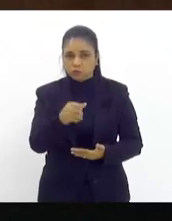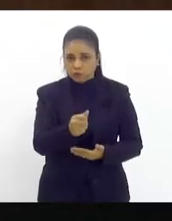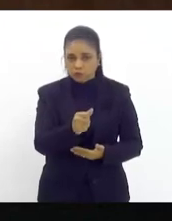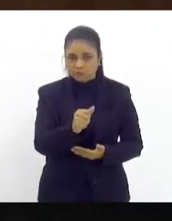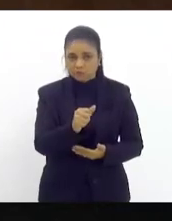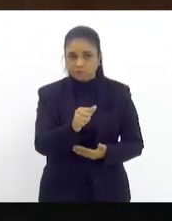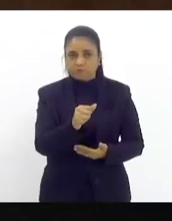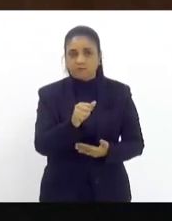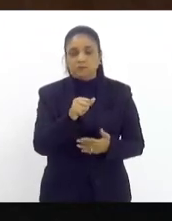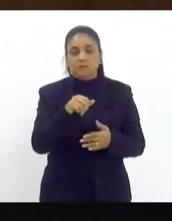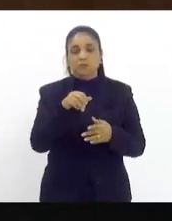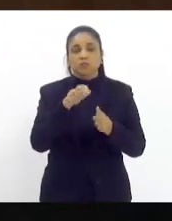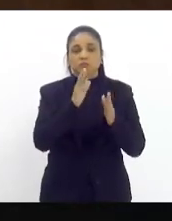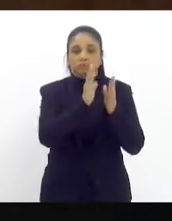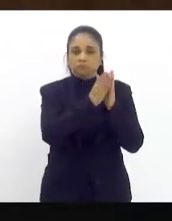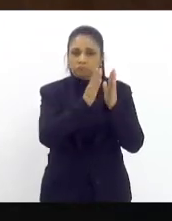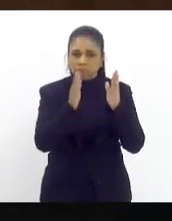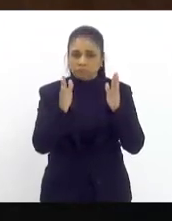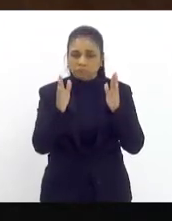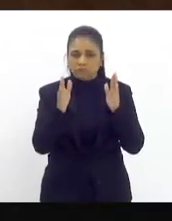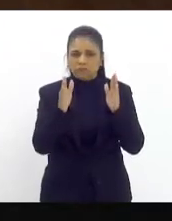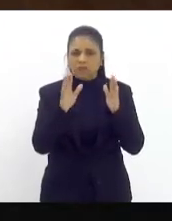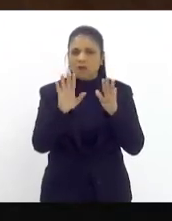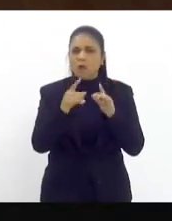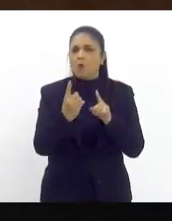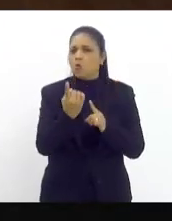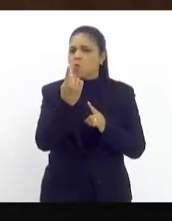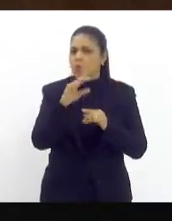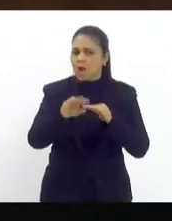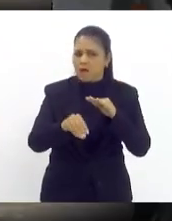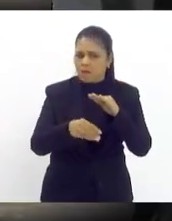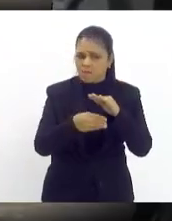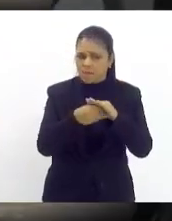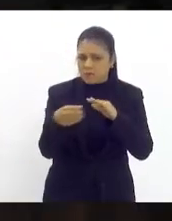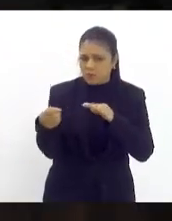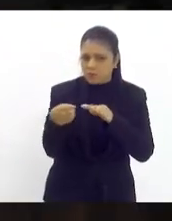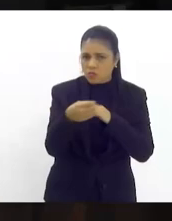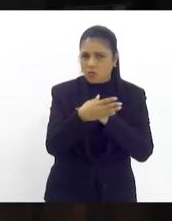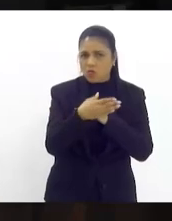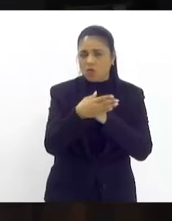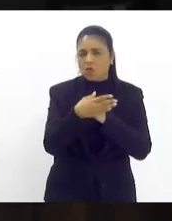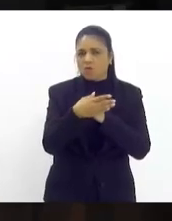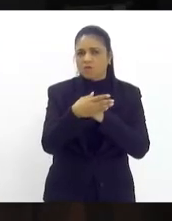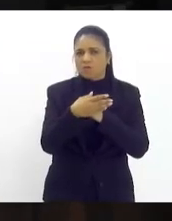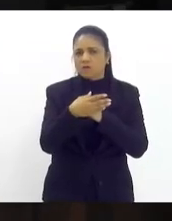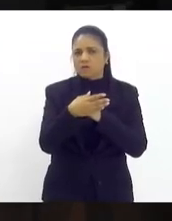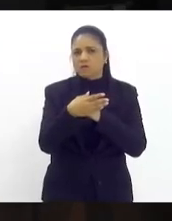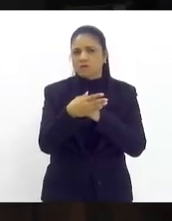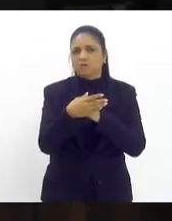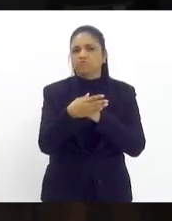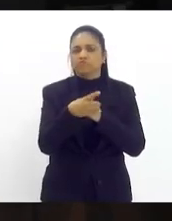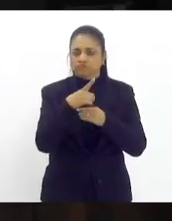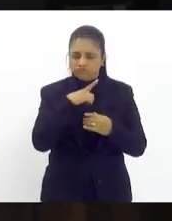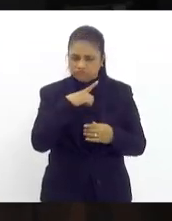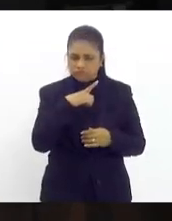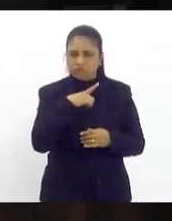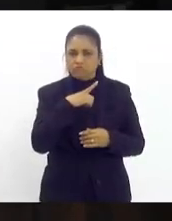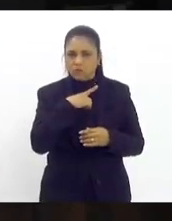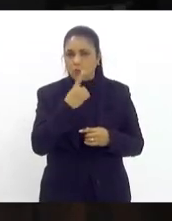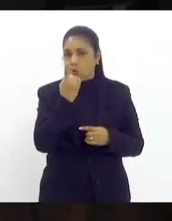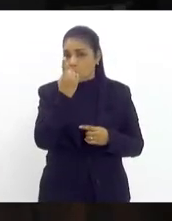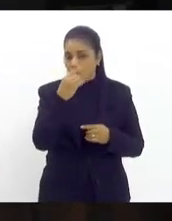chamar os trabalhos à ordem é o segundo ele teve uma Emenda nova aqui de diversos colegas teve emenda nova